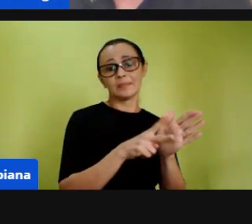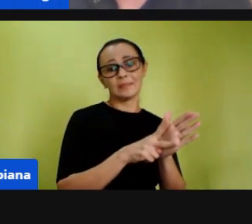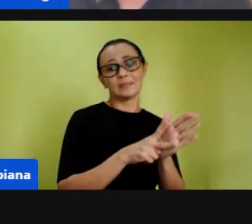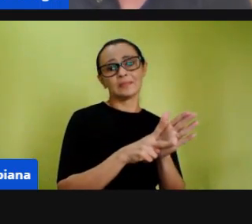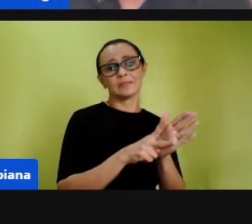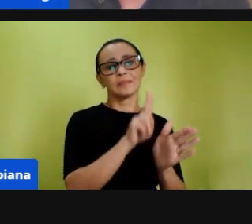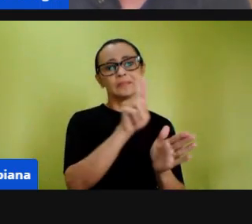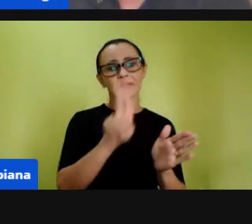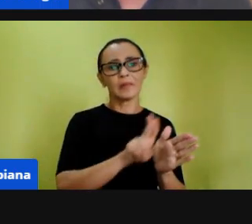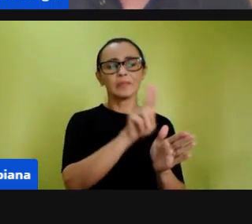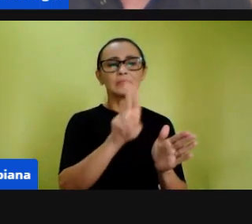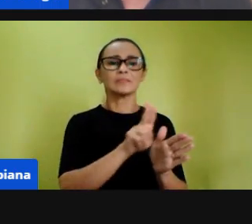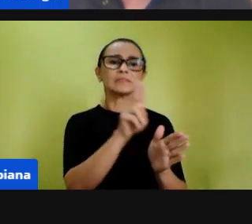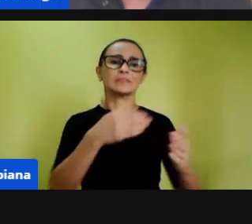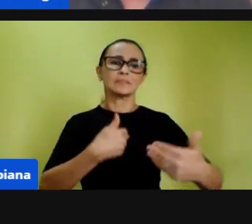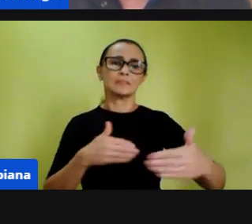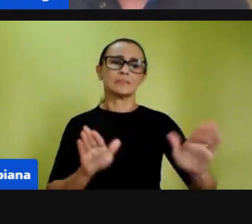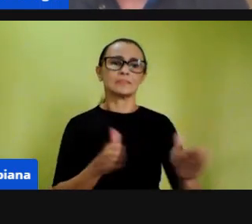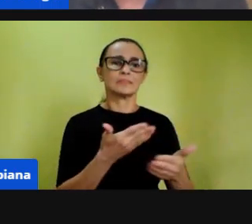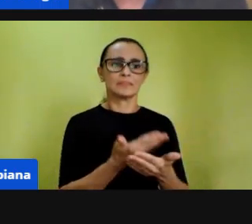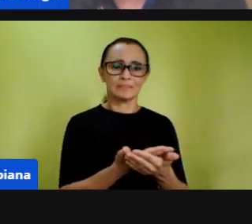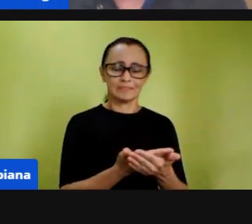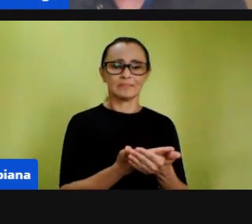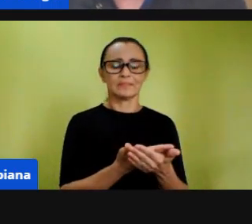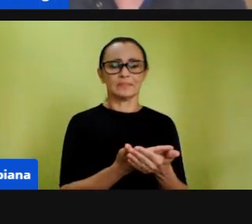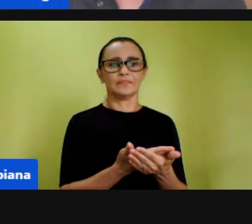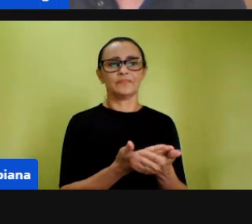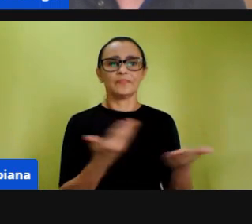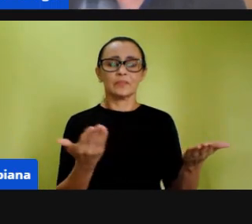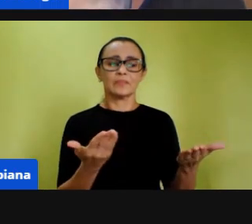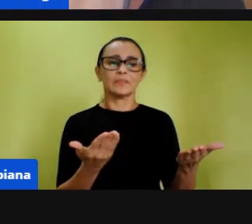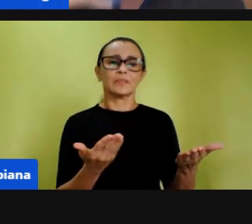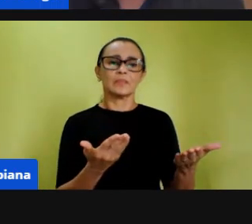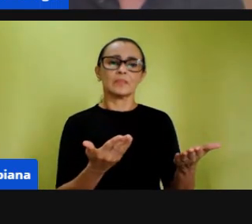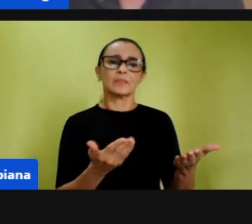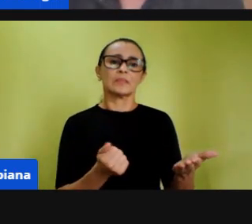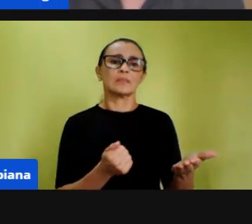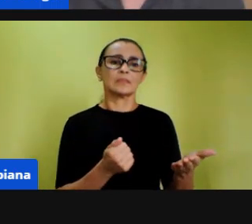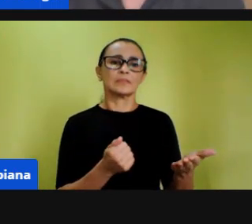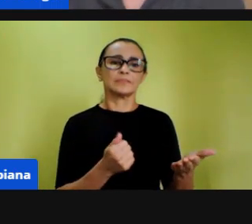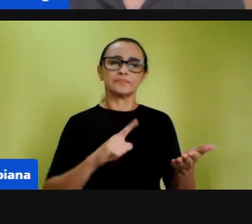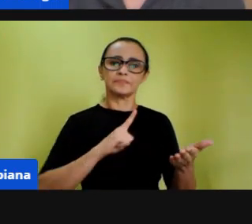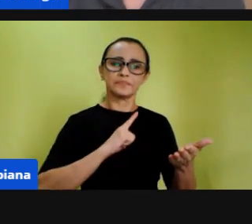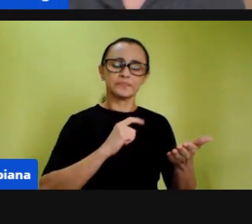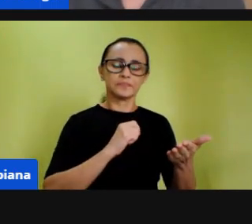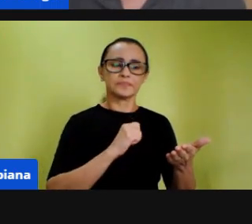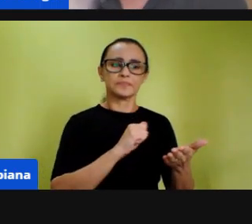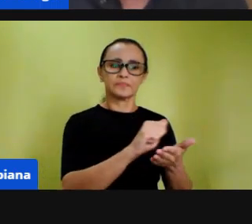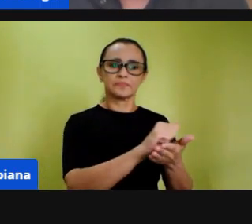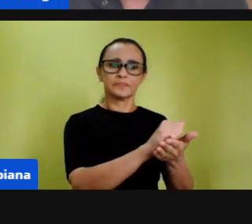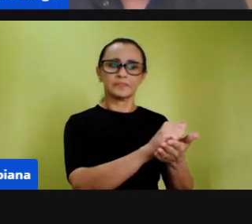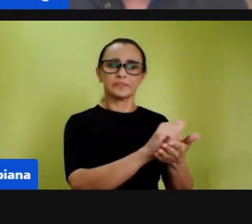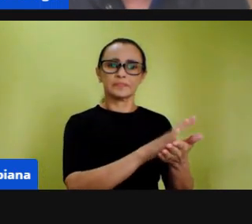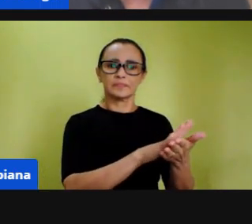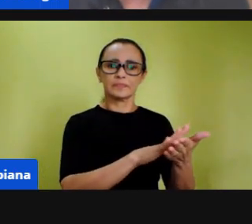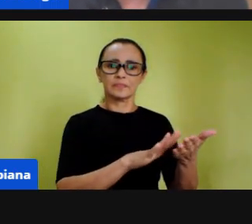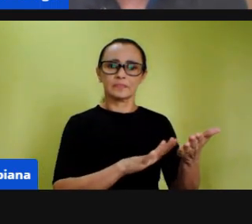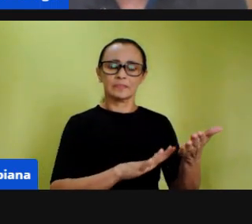É importante que, com o caderno de atividades, né, por exemplo, o caderno de atividades